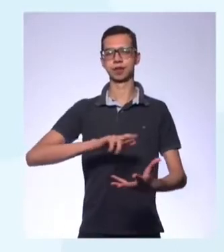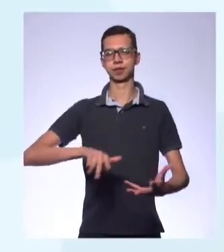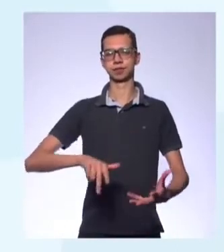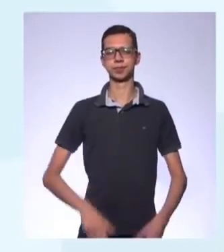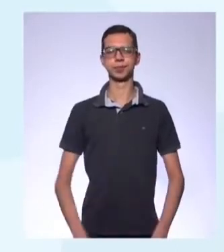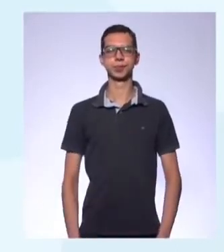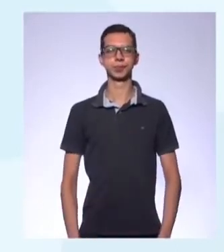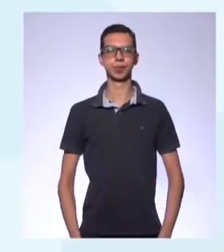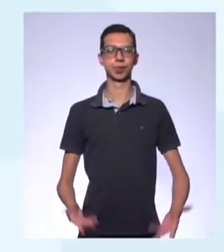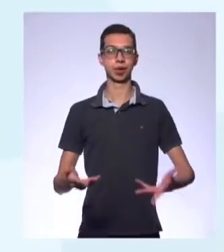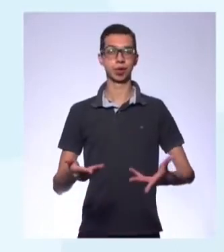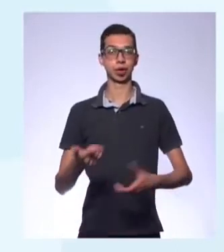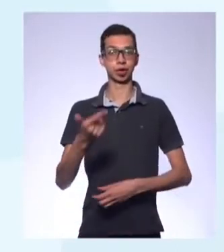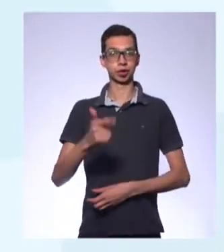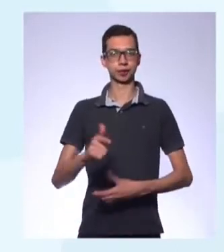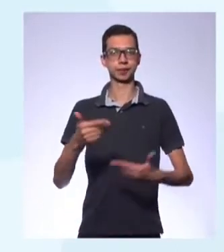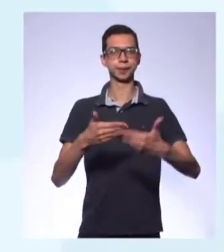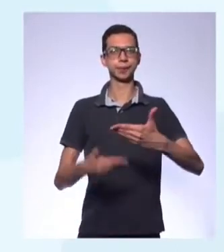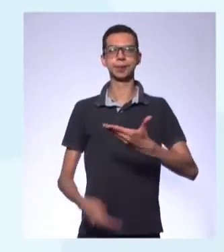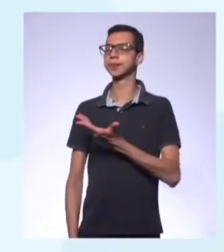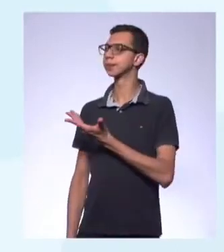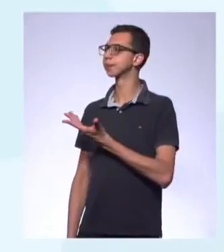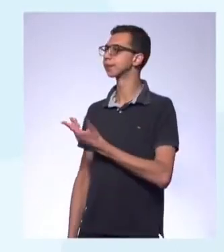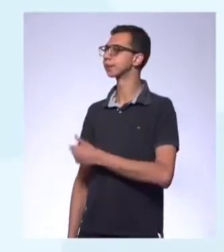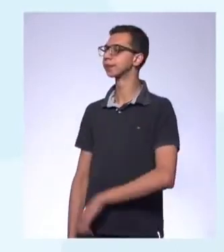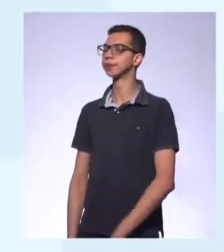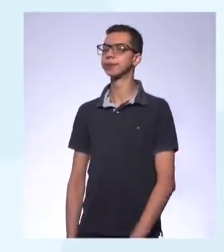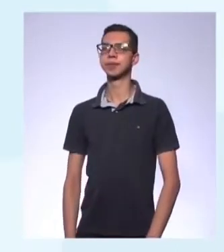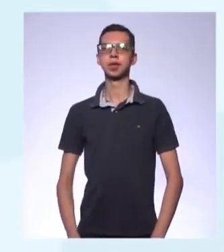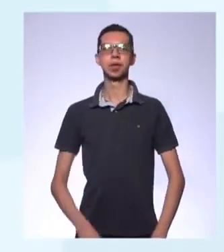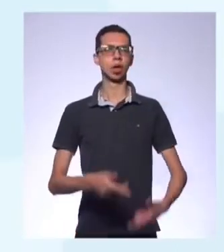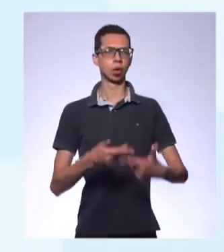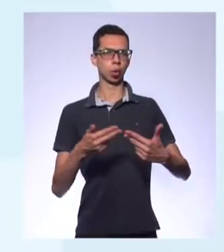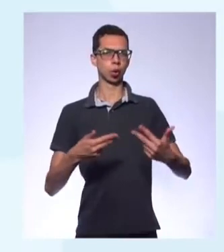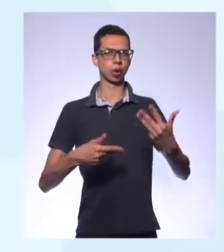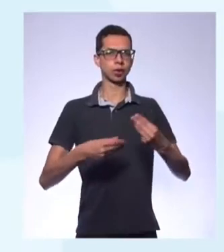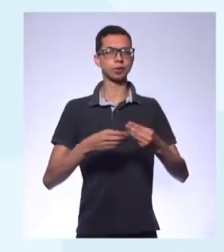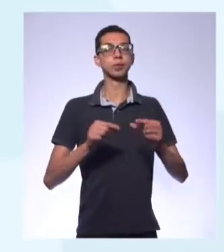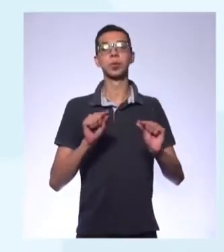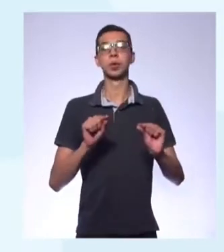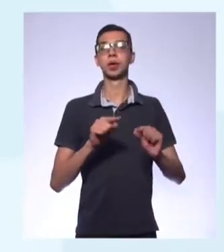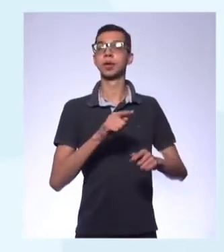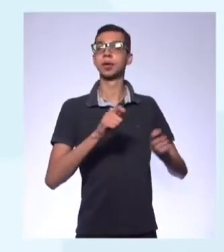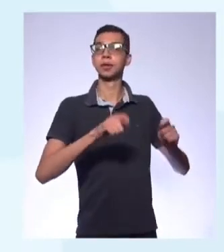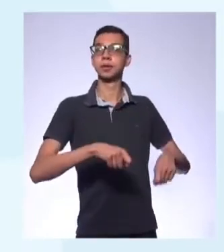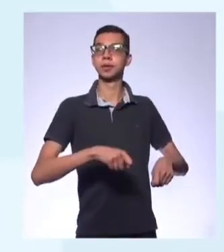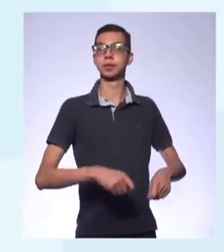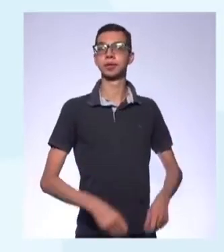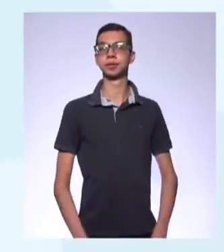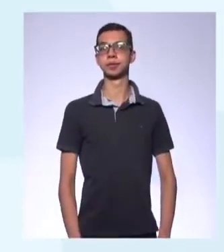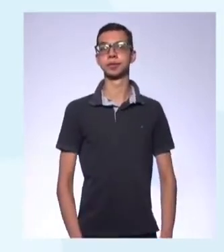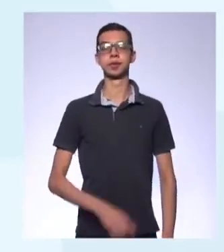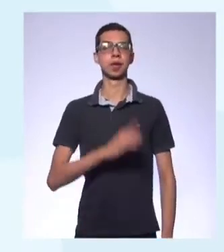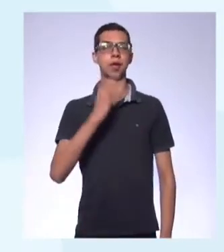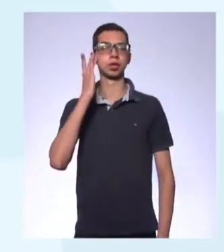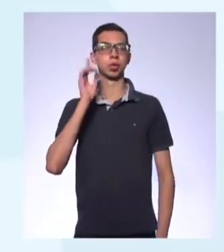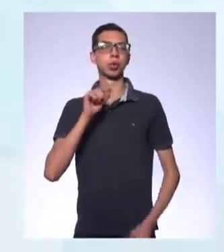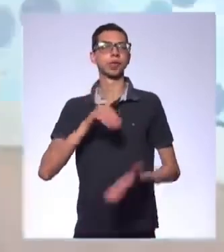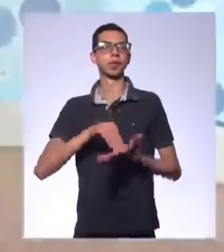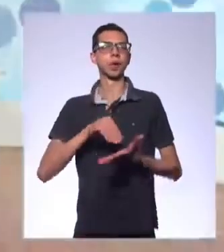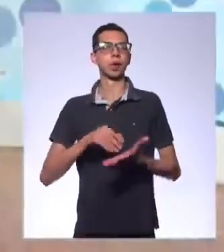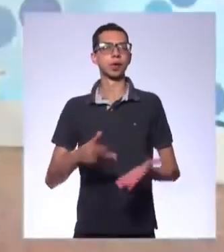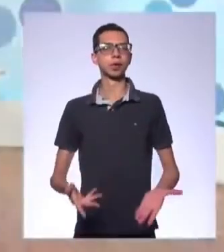Opa, vamos lá. Mais alguma coisa? O que você poderia... O que você acha que pode ter faltado